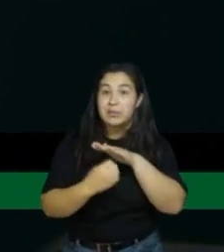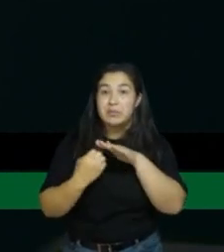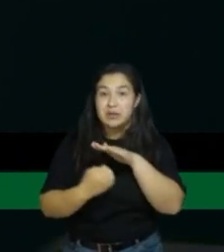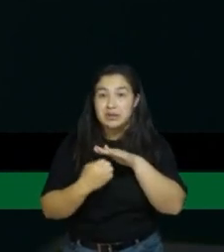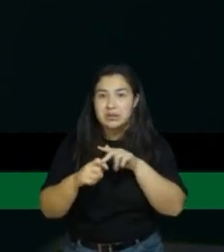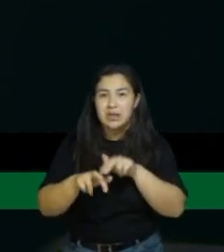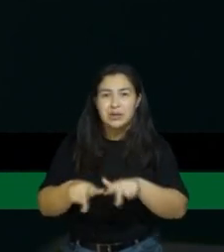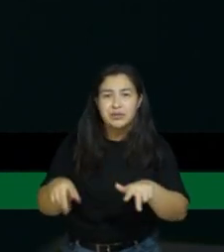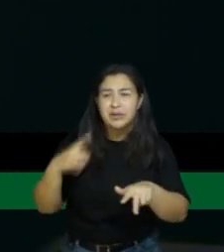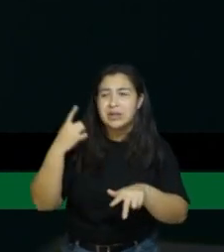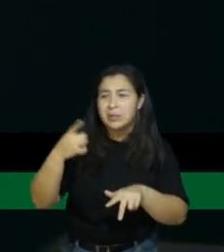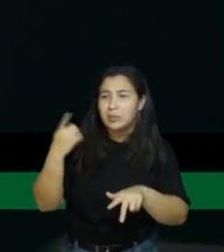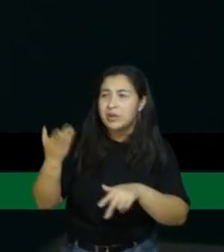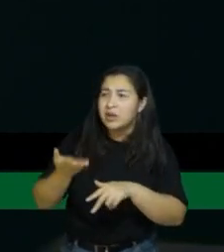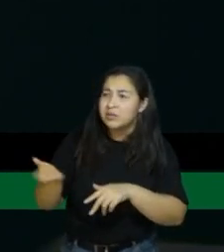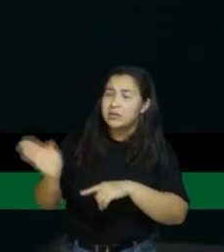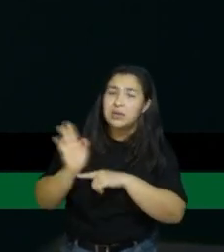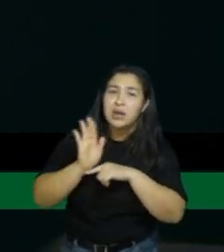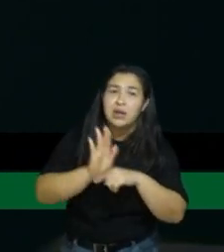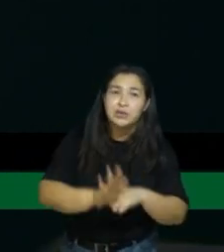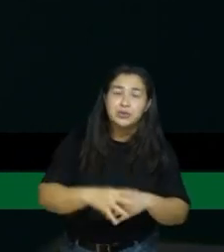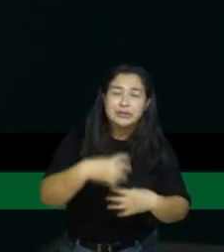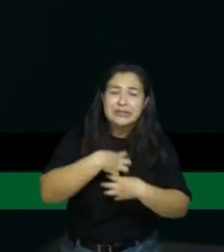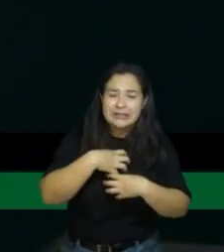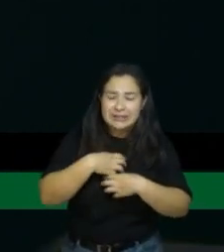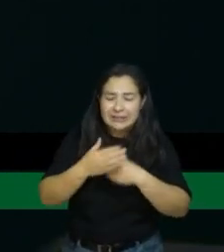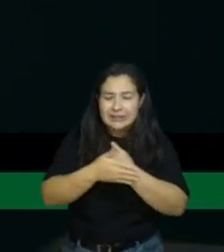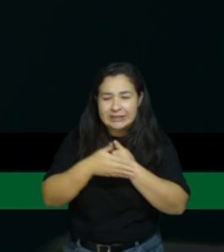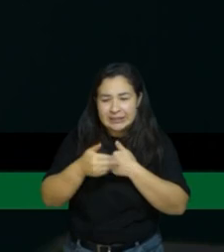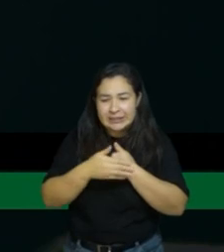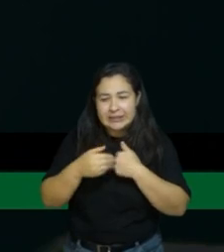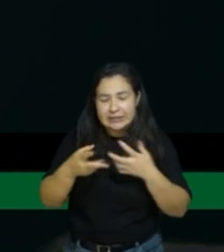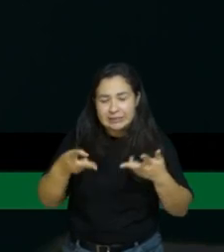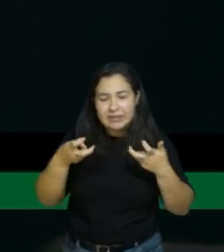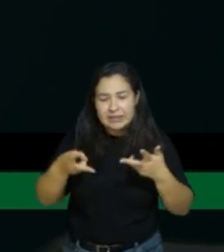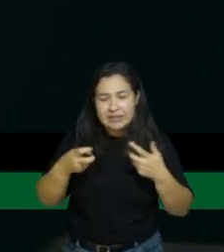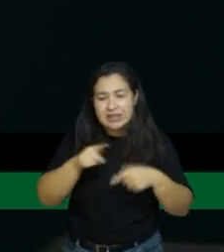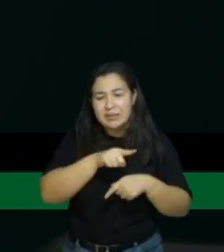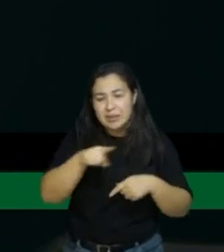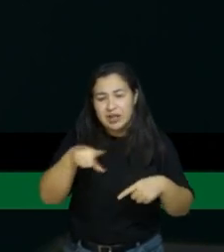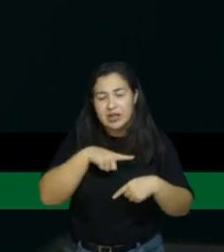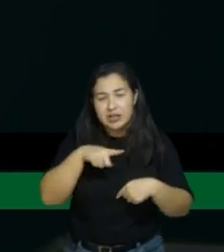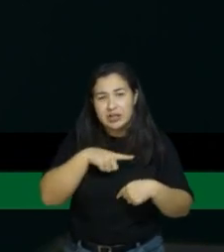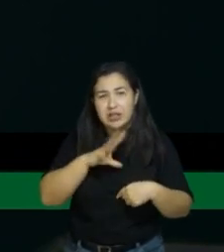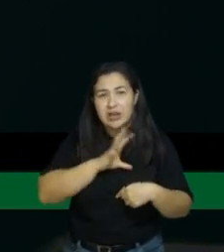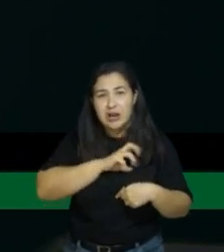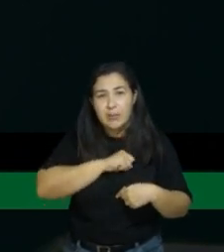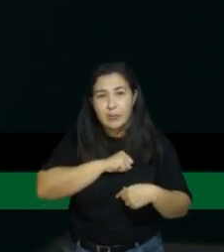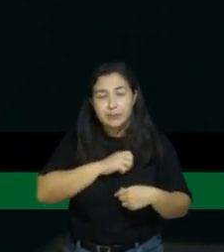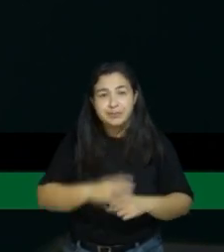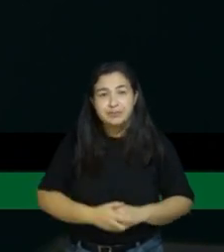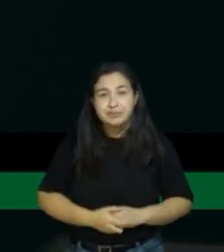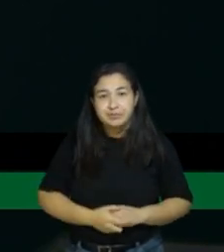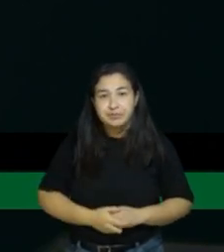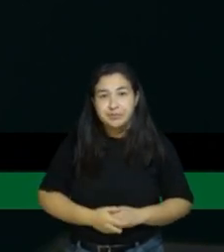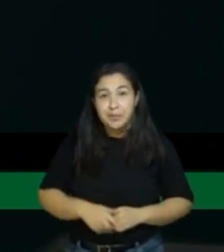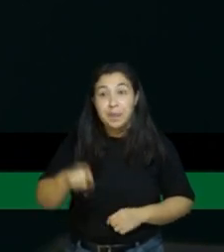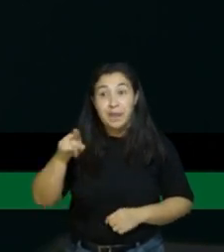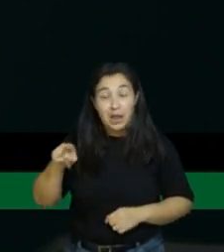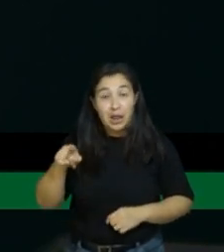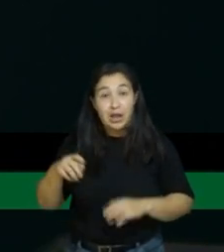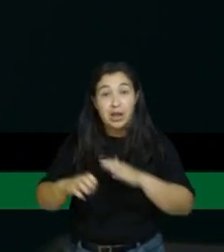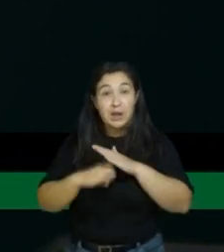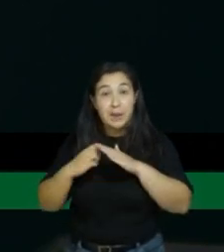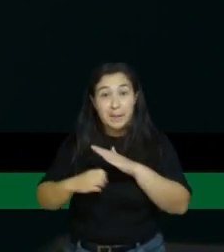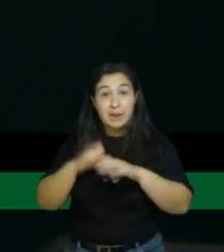alguma forma e a gente se sente muito sensibilizado dizer que aqui a BR de King foi parada pela fiscalização no dia de